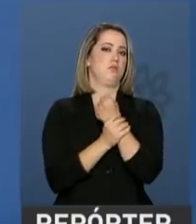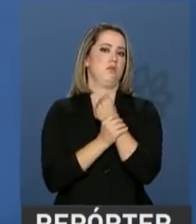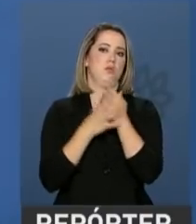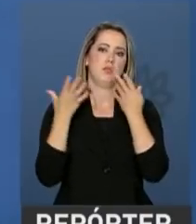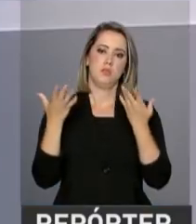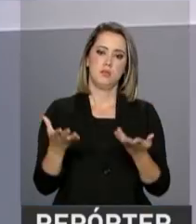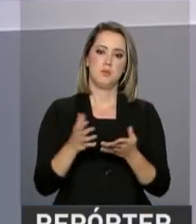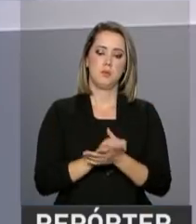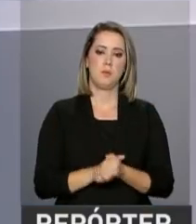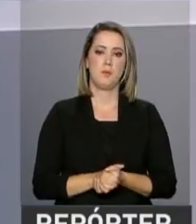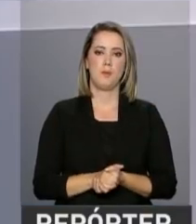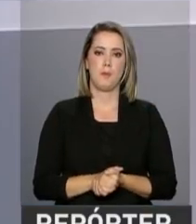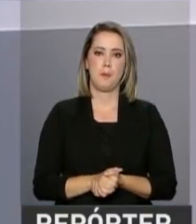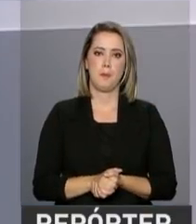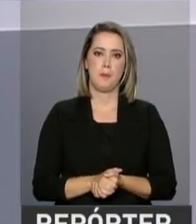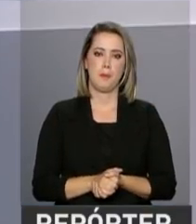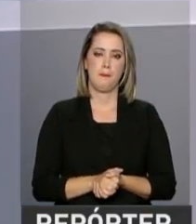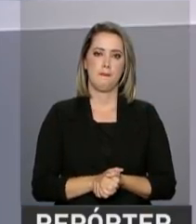receber.